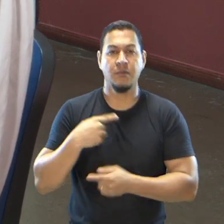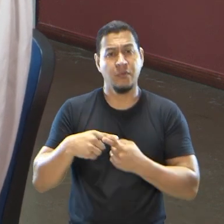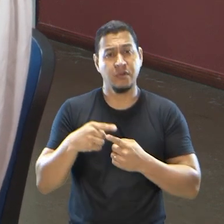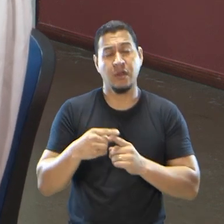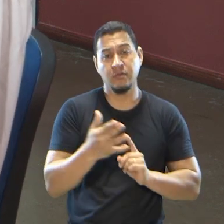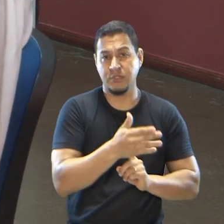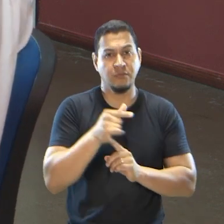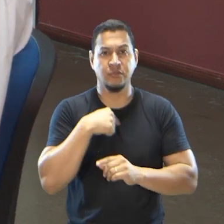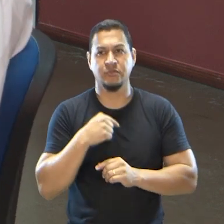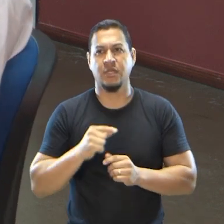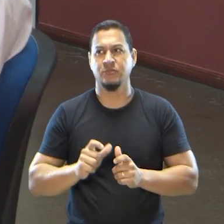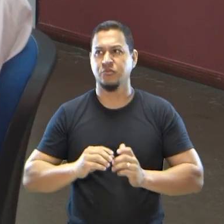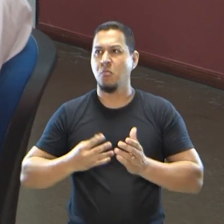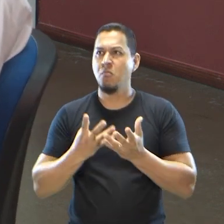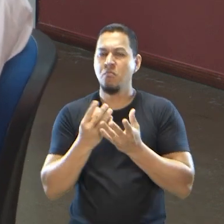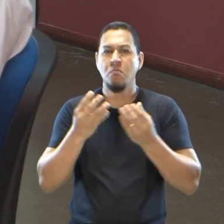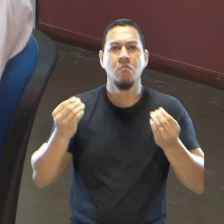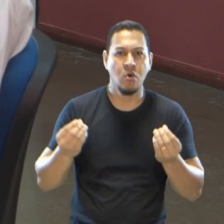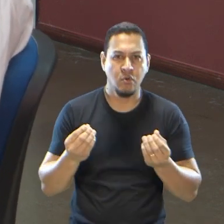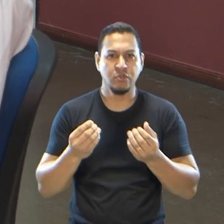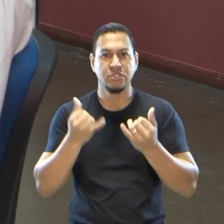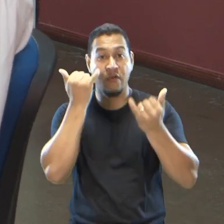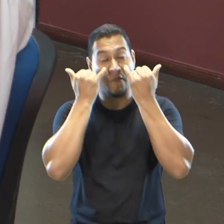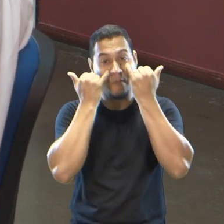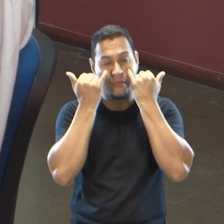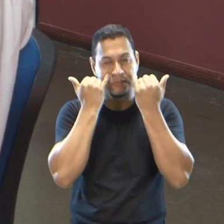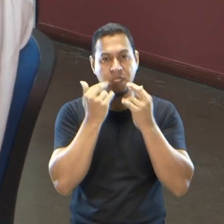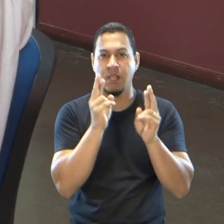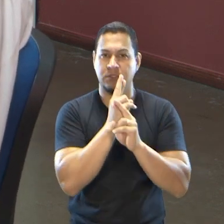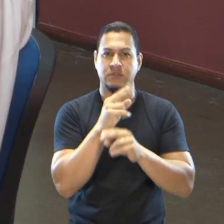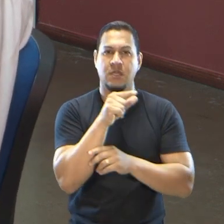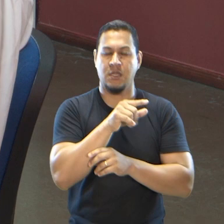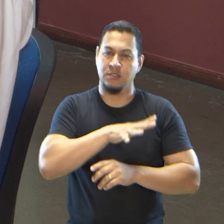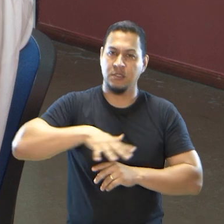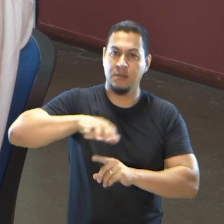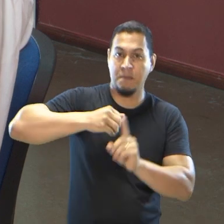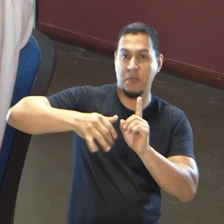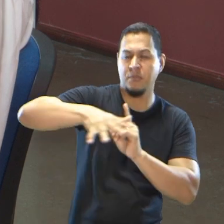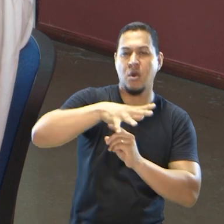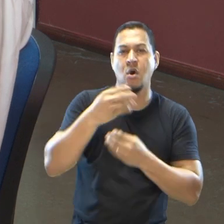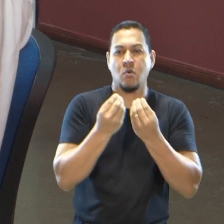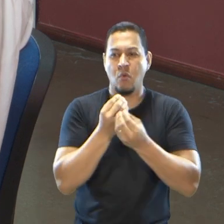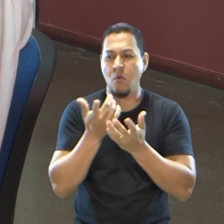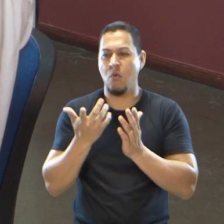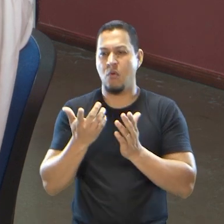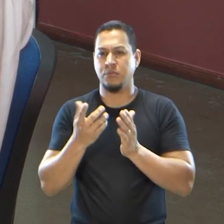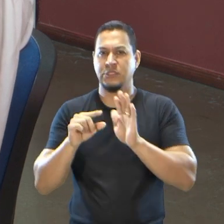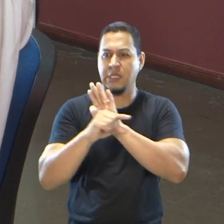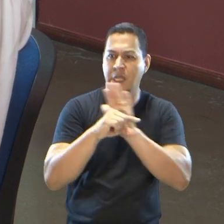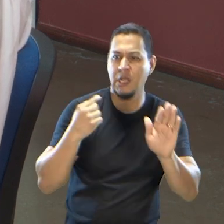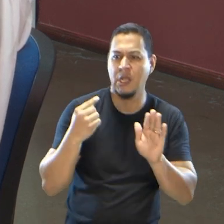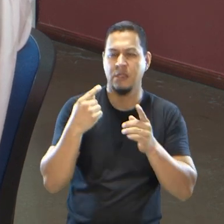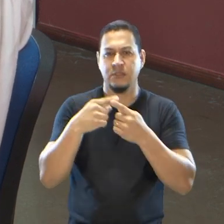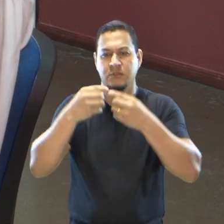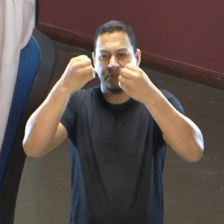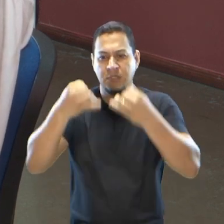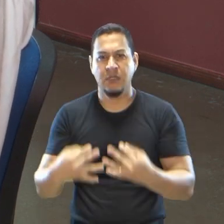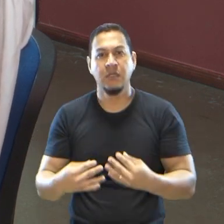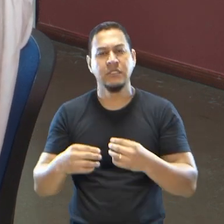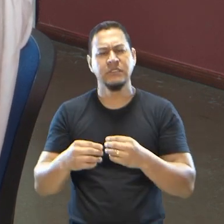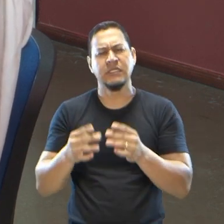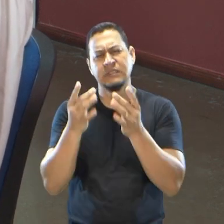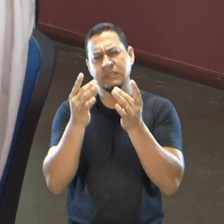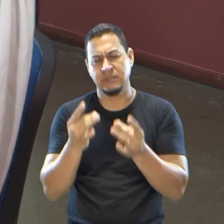ser muito novo, nós também não temos tanta informação, questão de como citar, como referenciar, como, né?